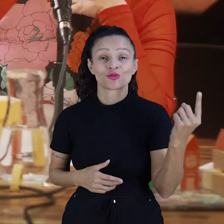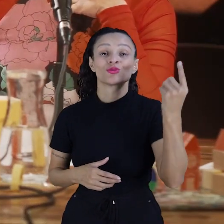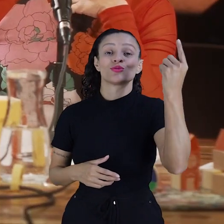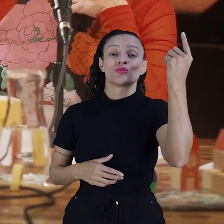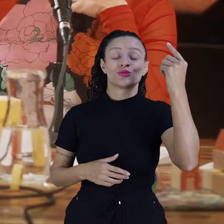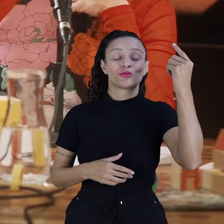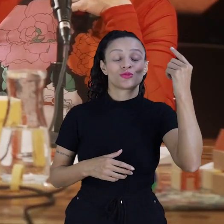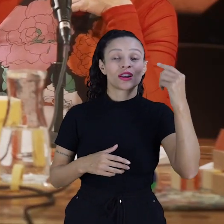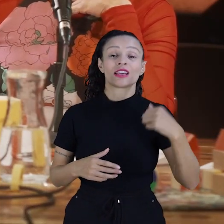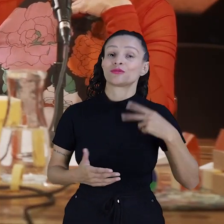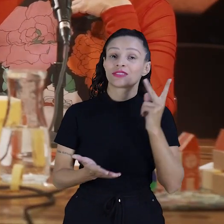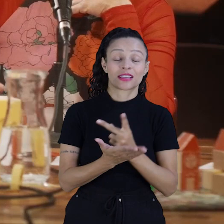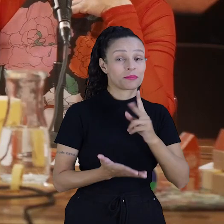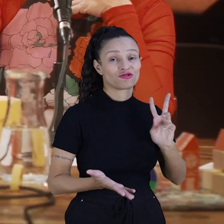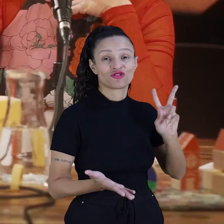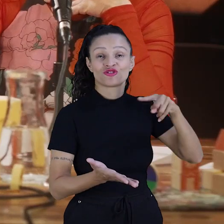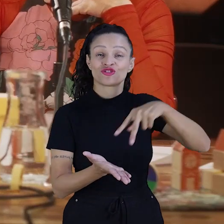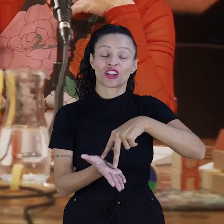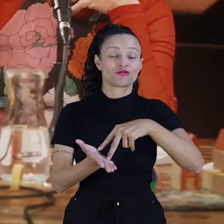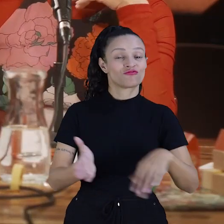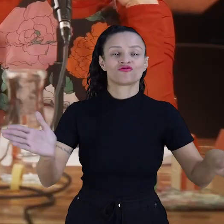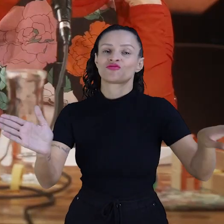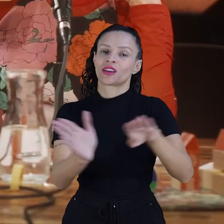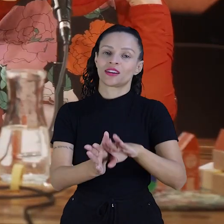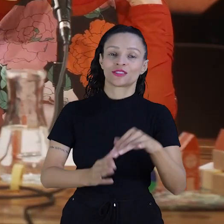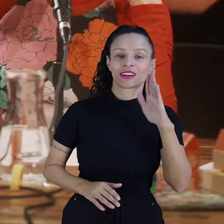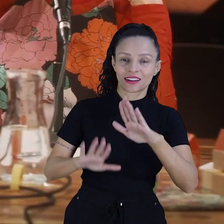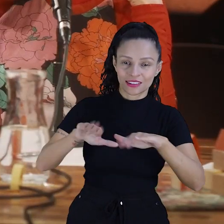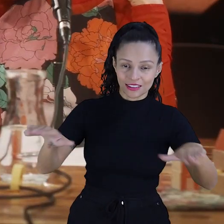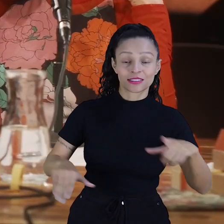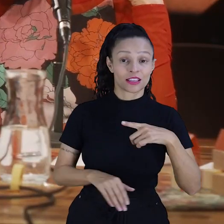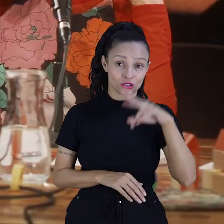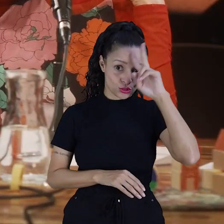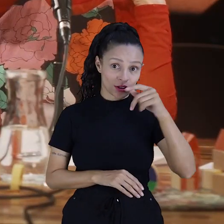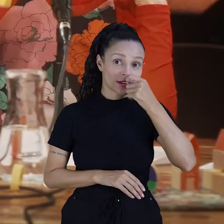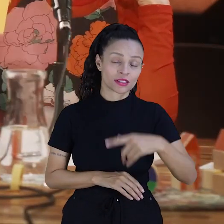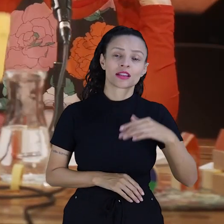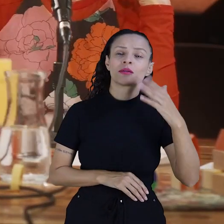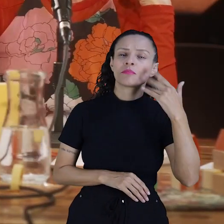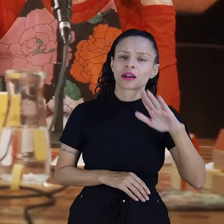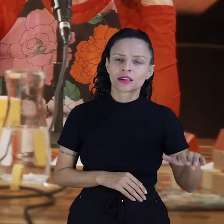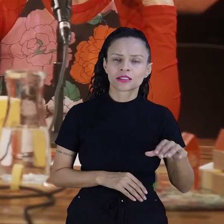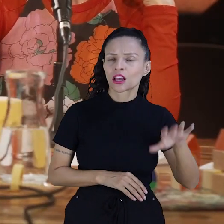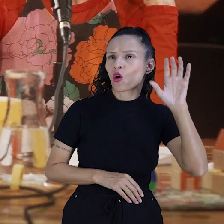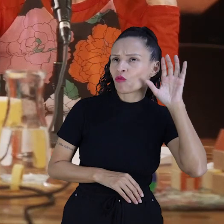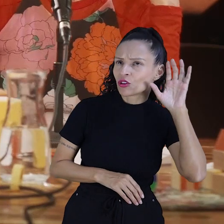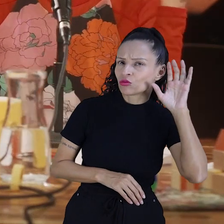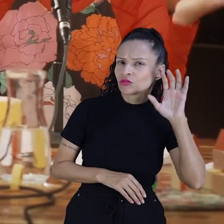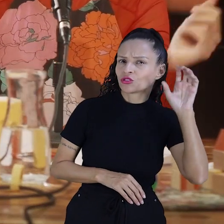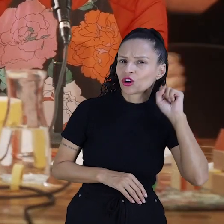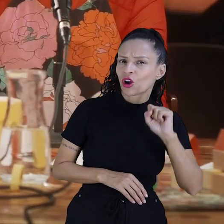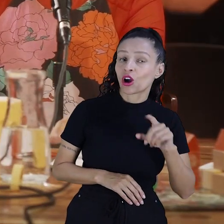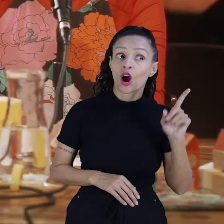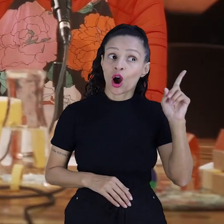meu tamanho. Eu sempre chegando. Assim, acho que as crianças têm uma história muito engraçada, que uma vez uma criança me ouviu chegar na portaria da